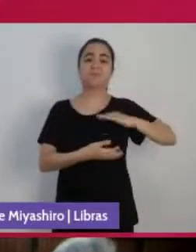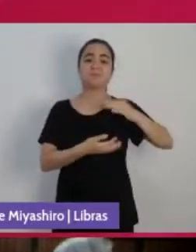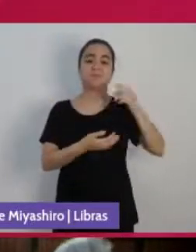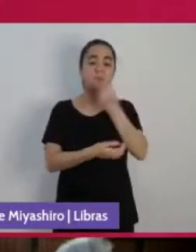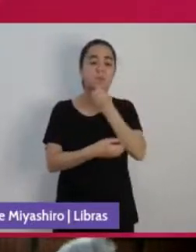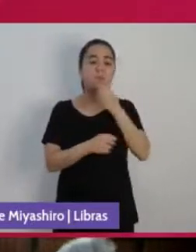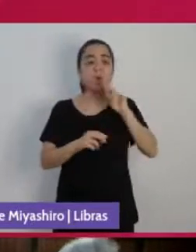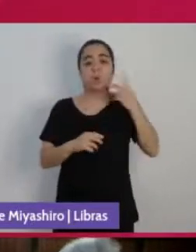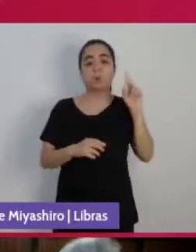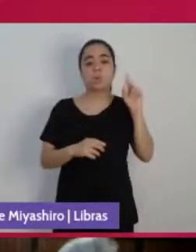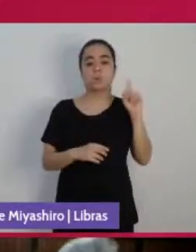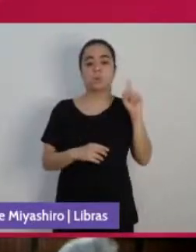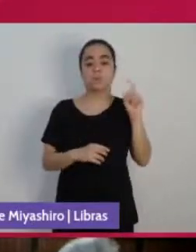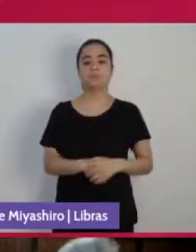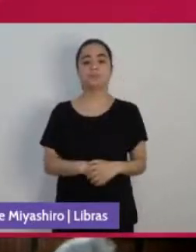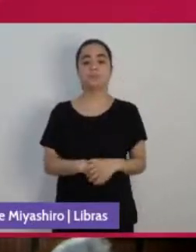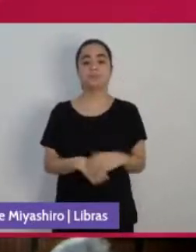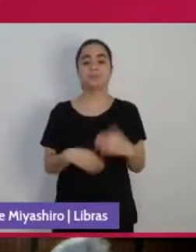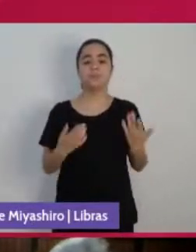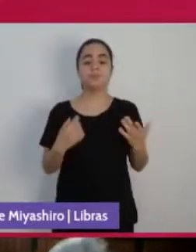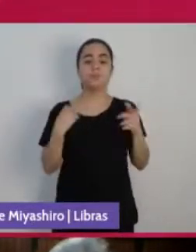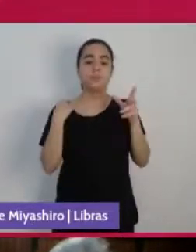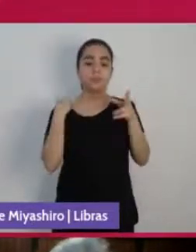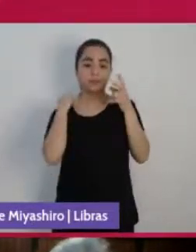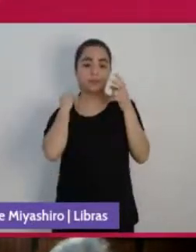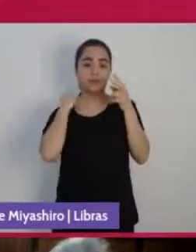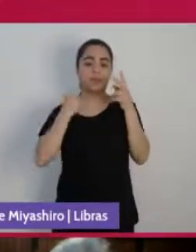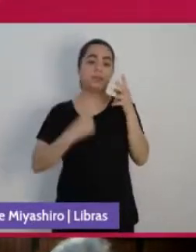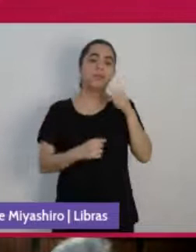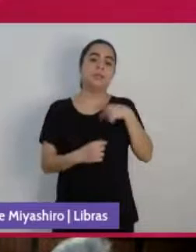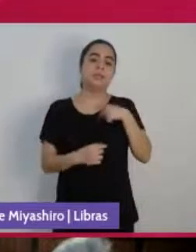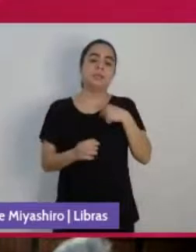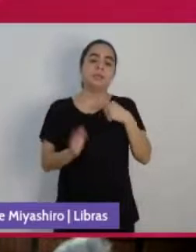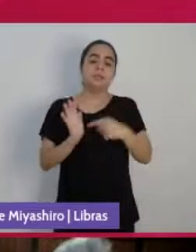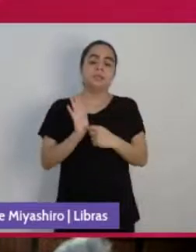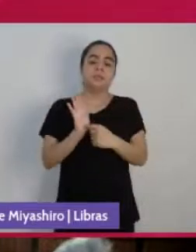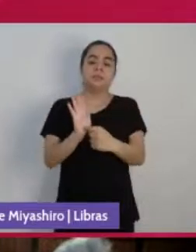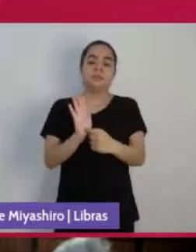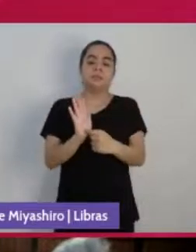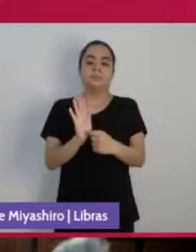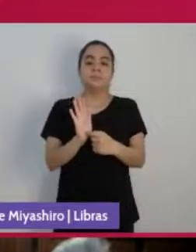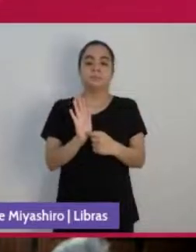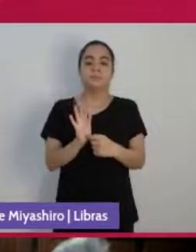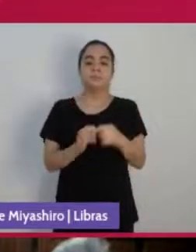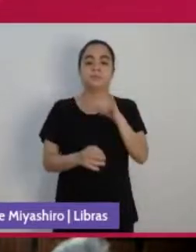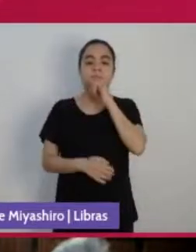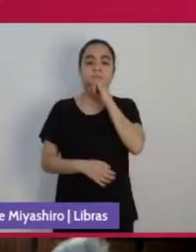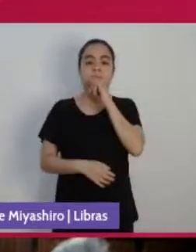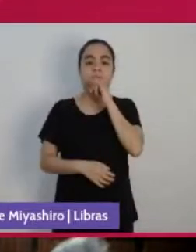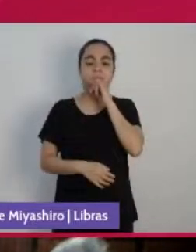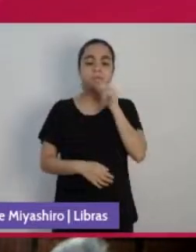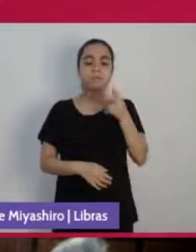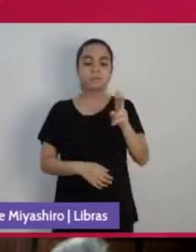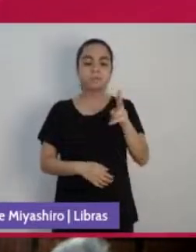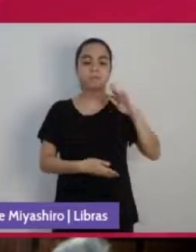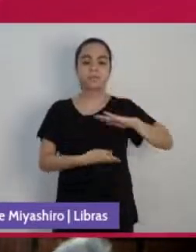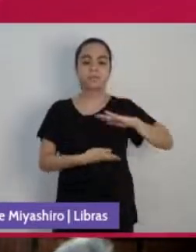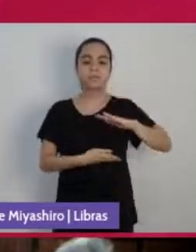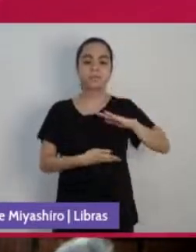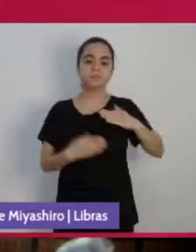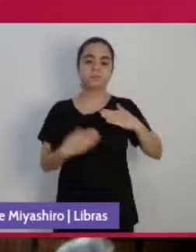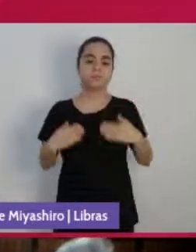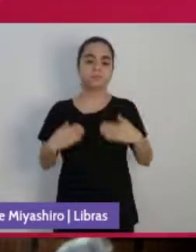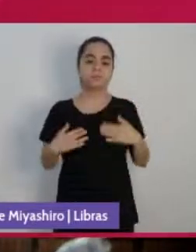tá? E olha aqui, eu gosto sempre de mostrar esse exemplo, né? Então, pegou um peitoral pequeno,